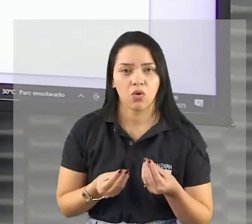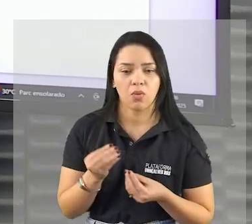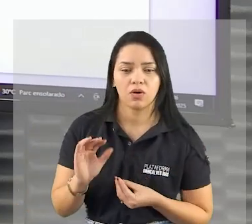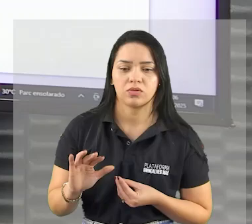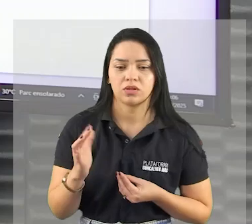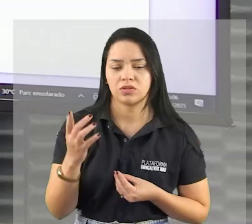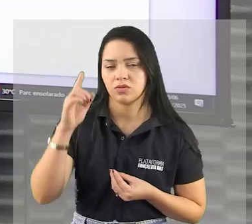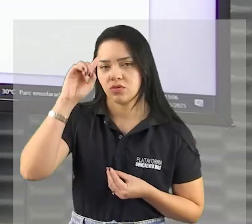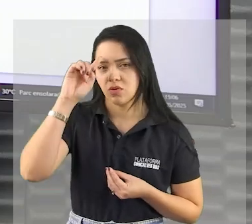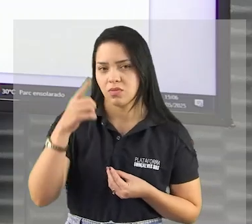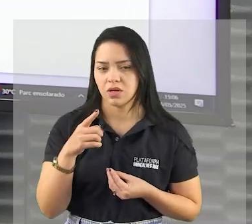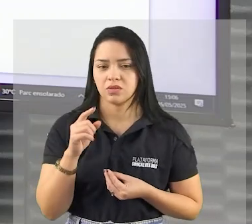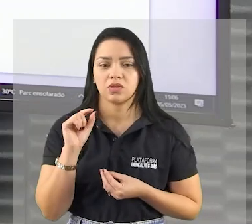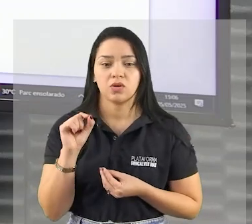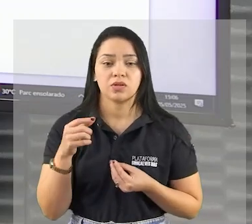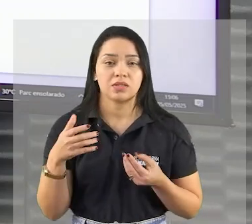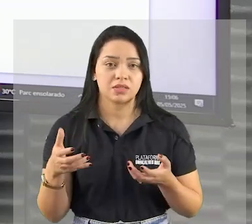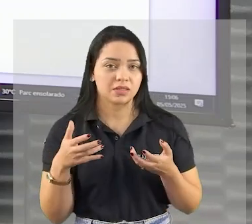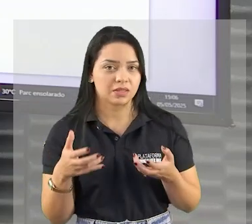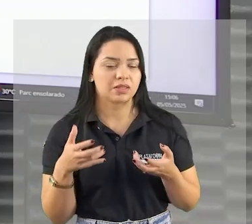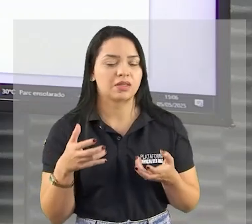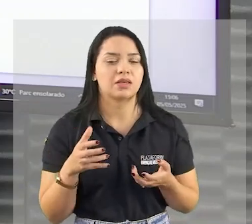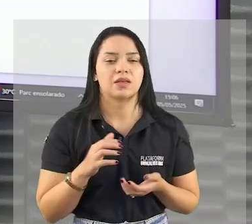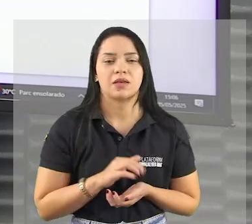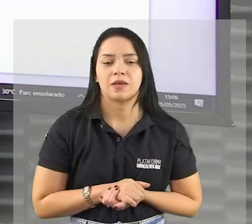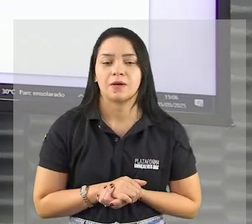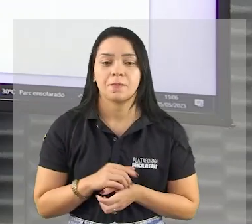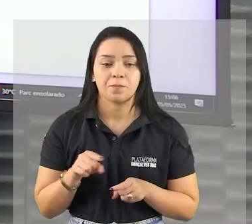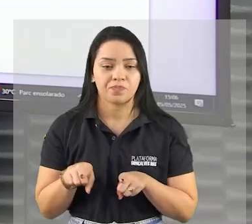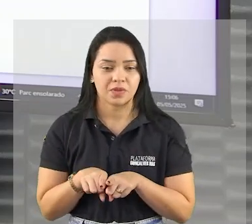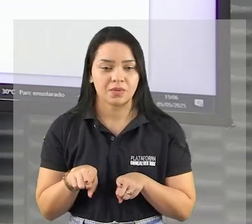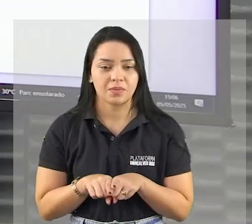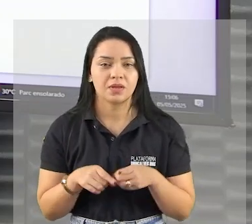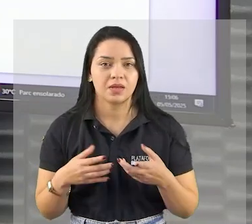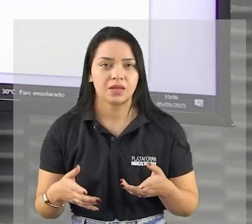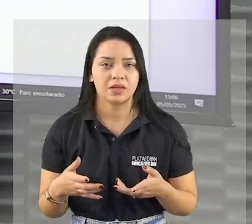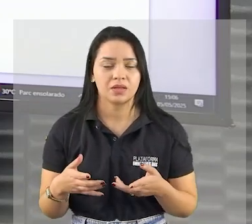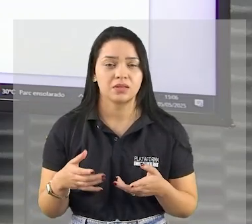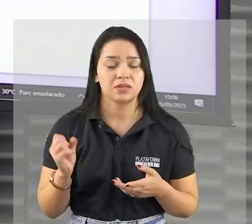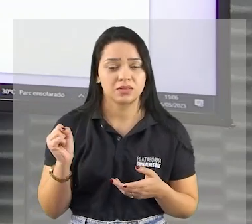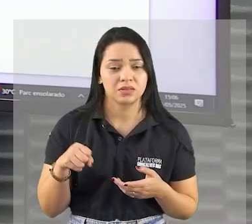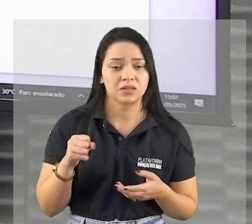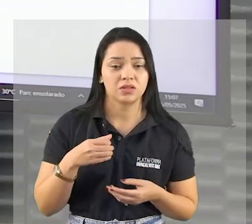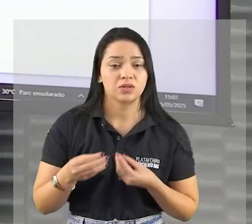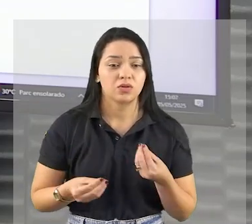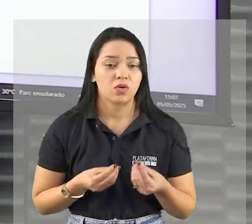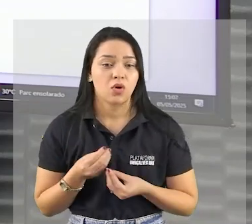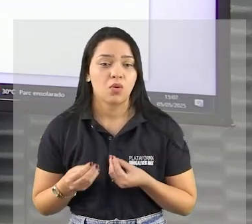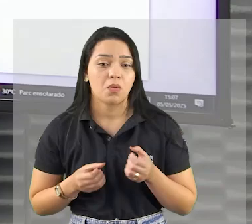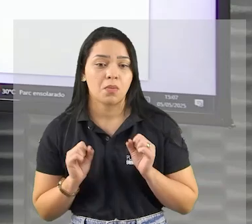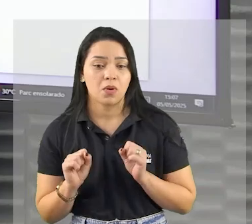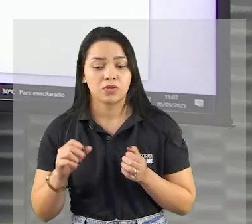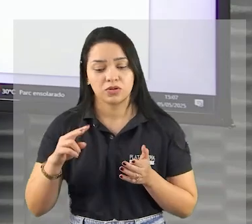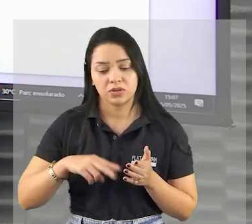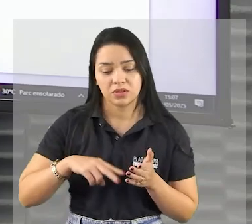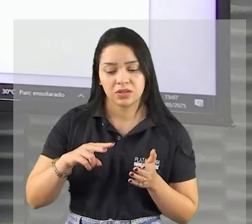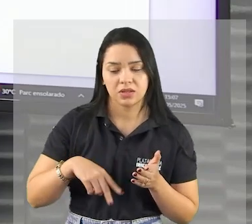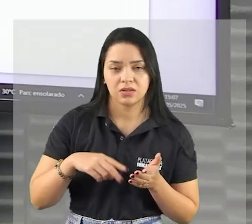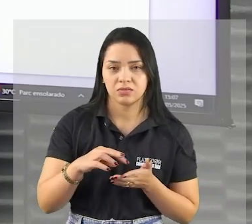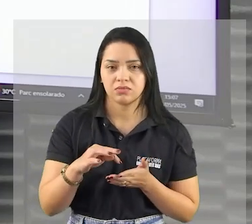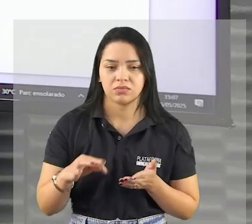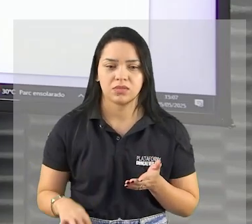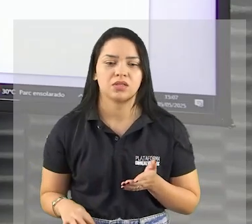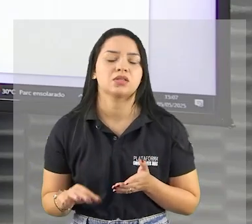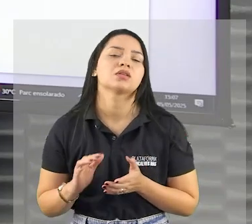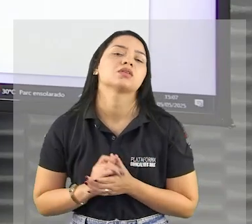os comandos, o que é que se quer num comando, você vai pegando as manhas mesmo, né, de como você pode ler um texto, do que é que você